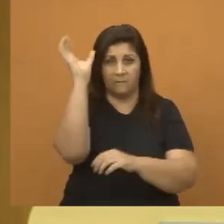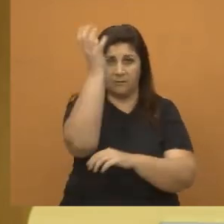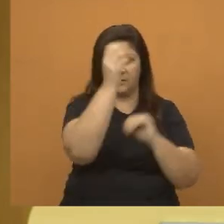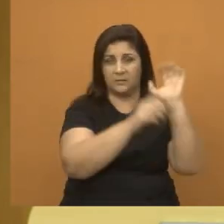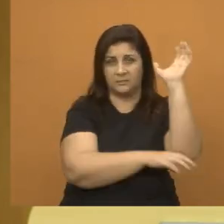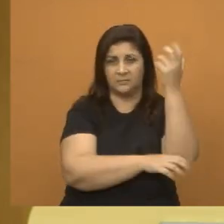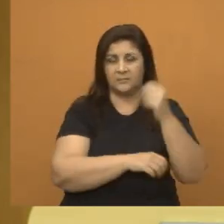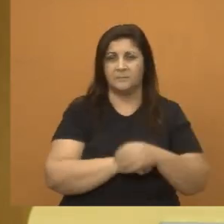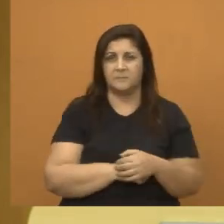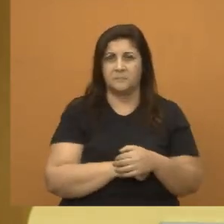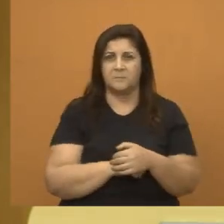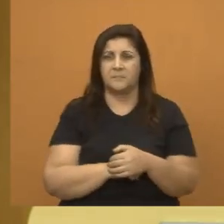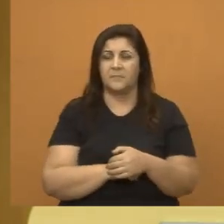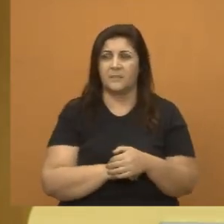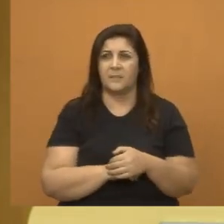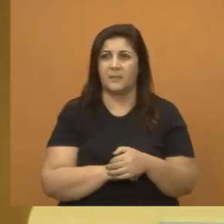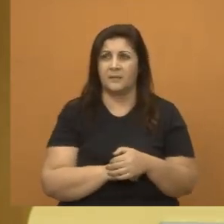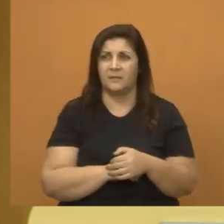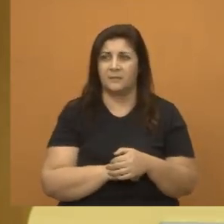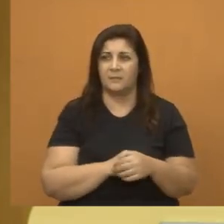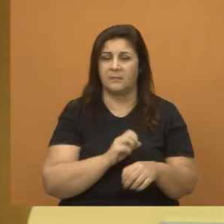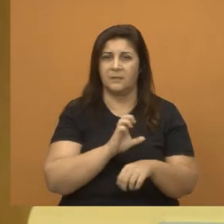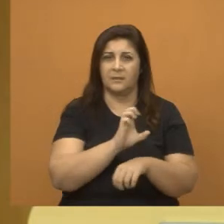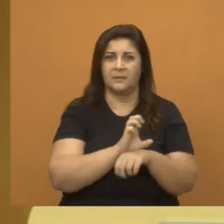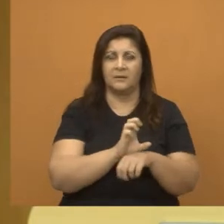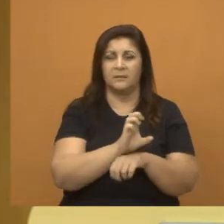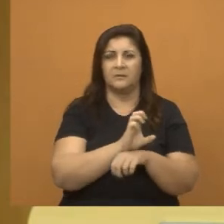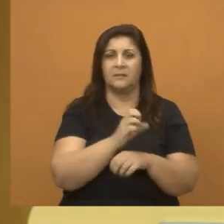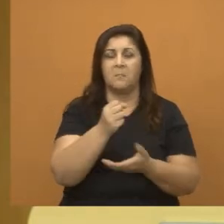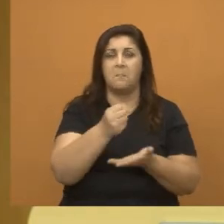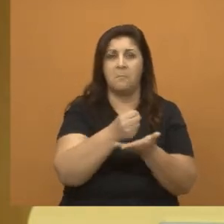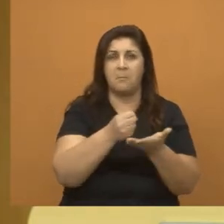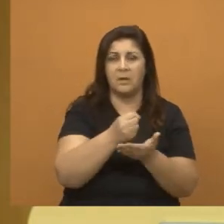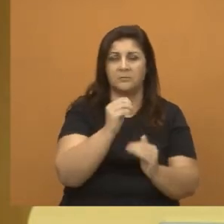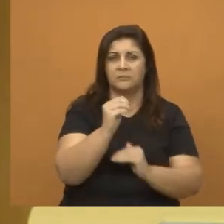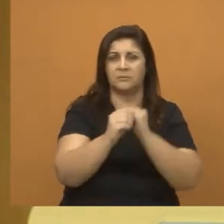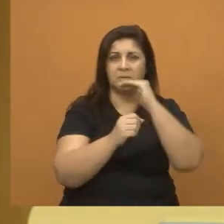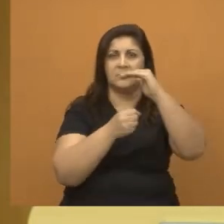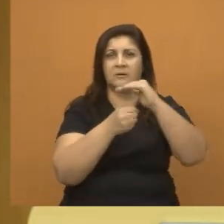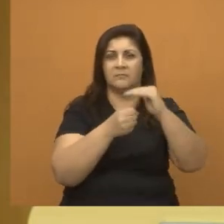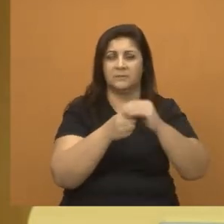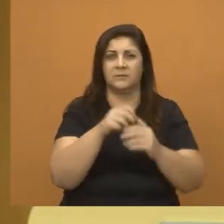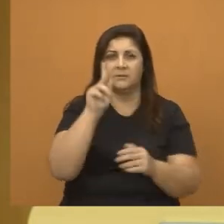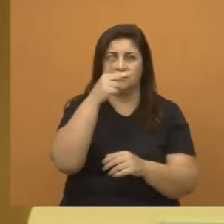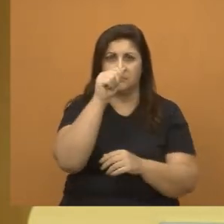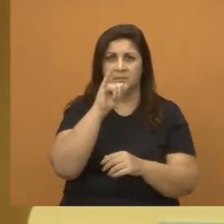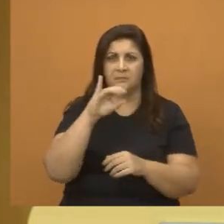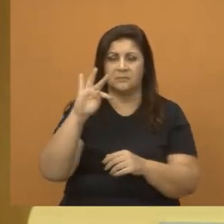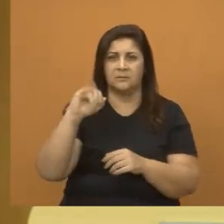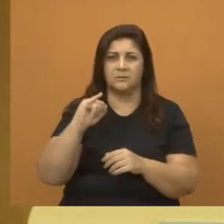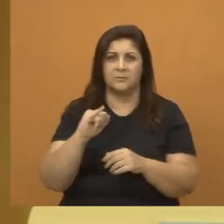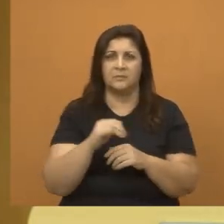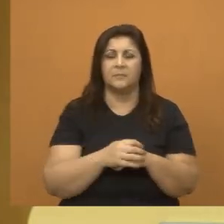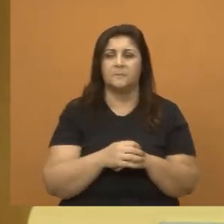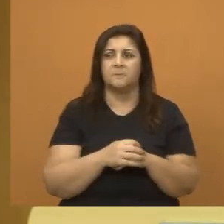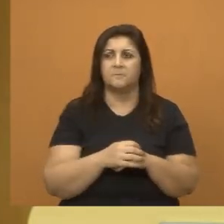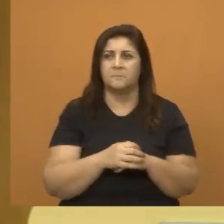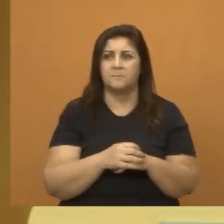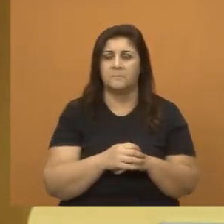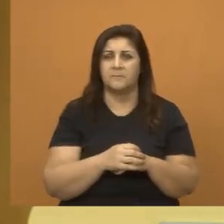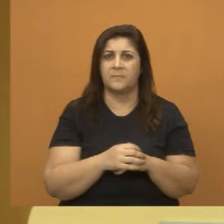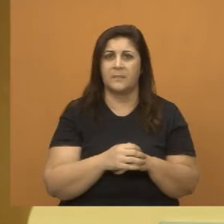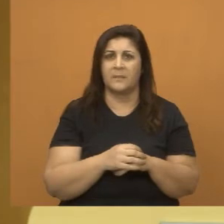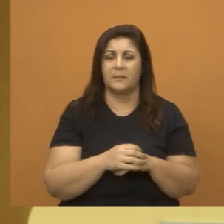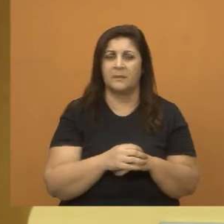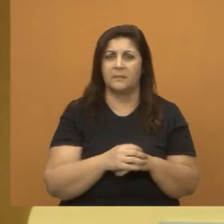aeromóvel estágio um básico avançado de operações da paz do haiti estágio preparatório de chefe de instruções